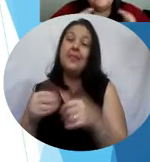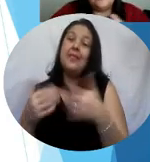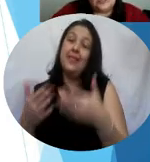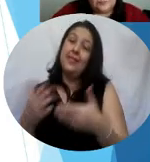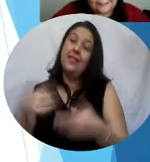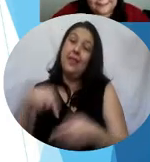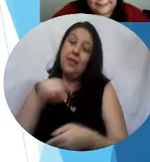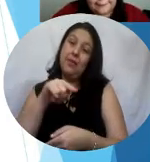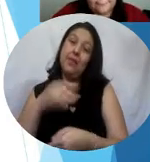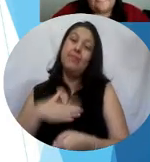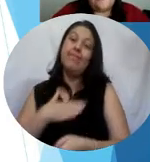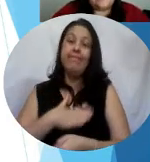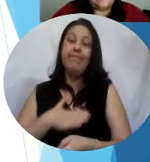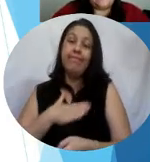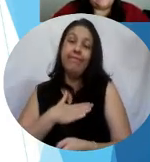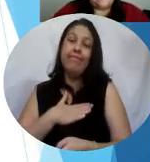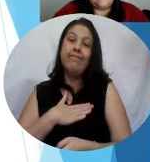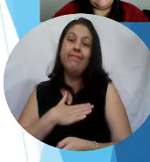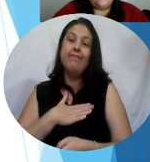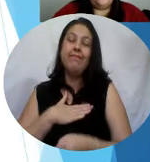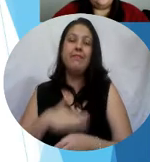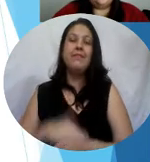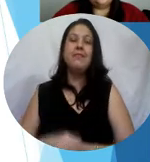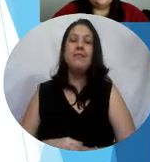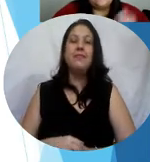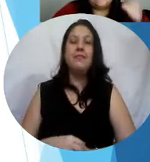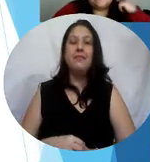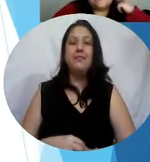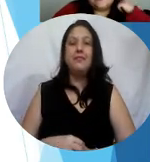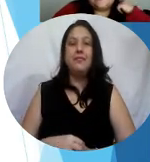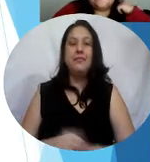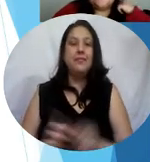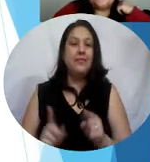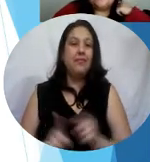saber sobre aquilo. Com relação